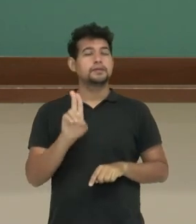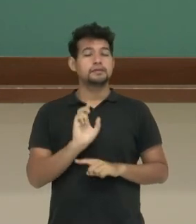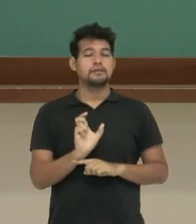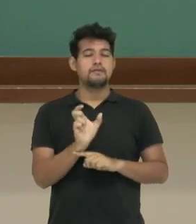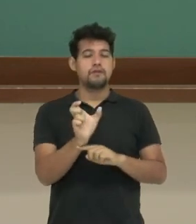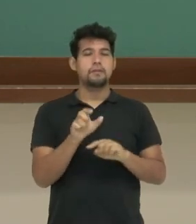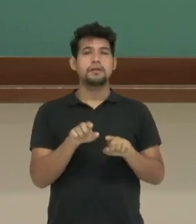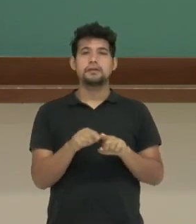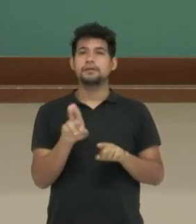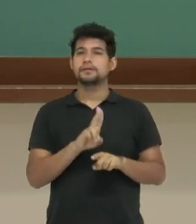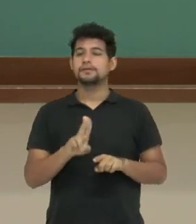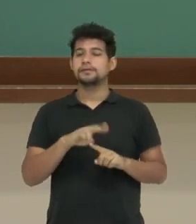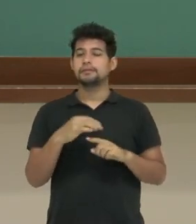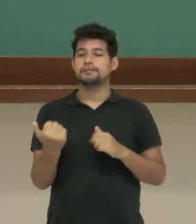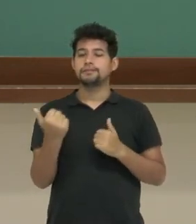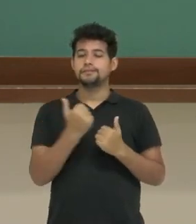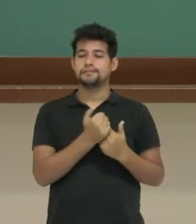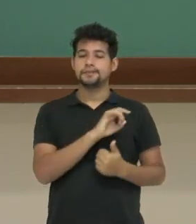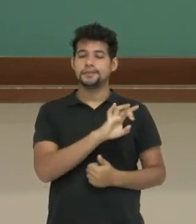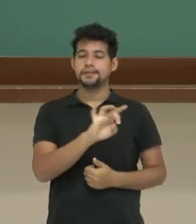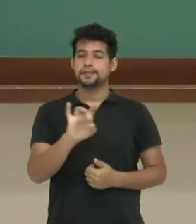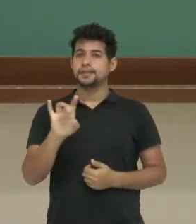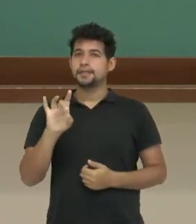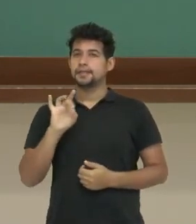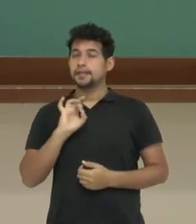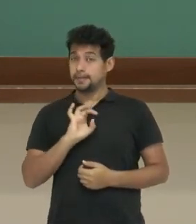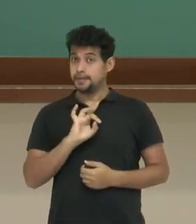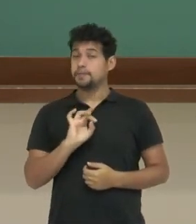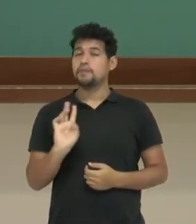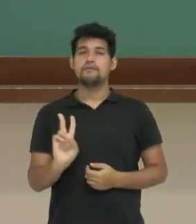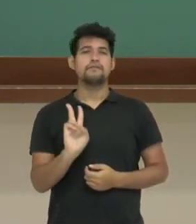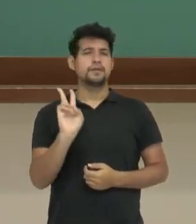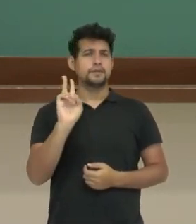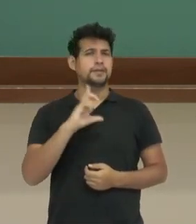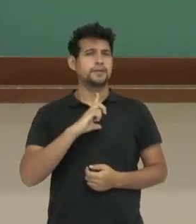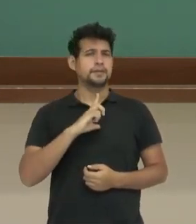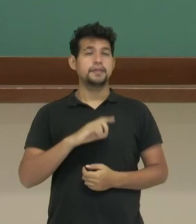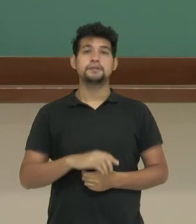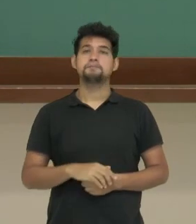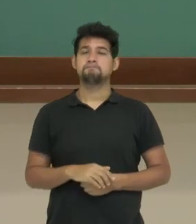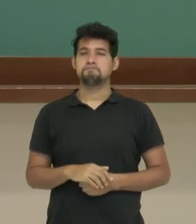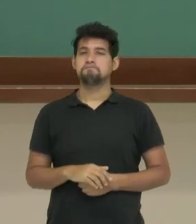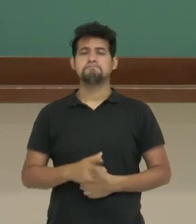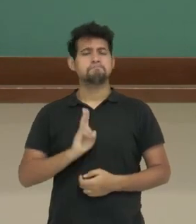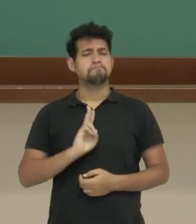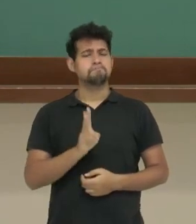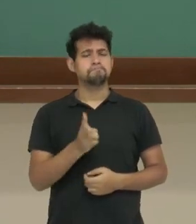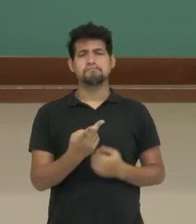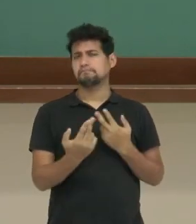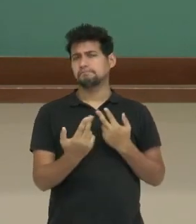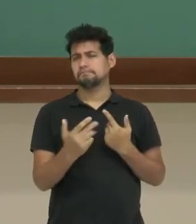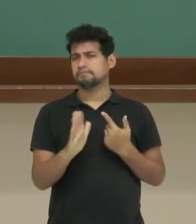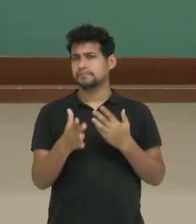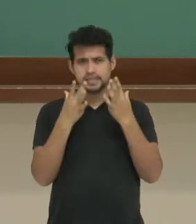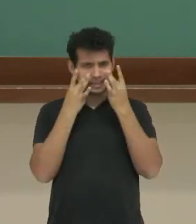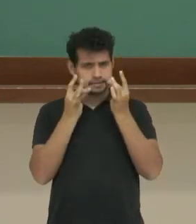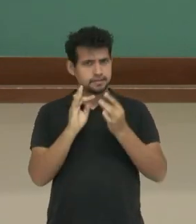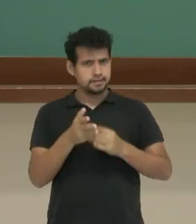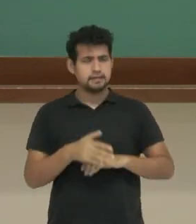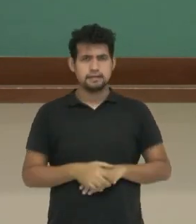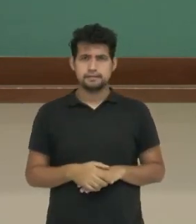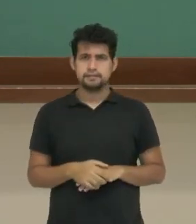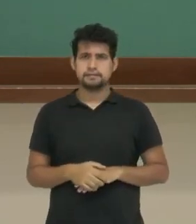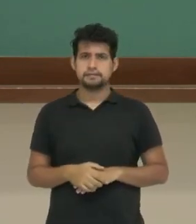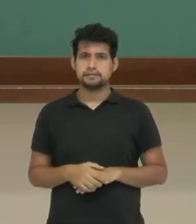e trocamos cada um pelo seu respectivo valor, ok? É sempre a mesma coisa, prestou atenção? É sempre a mesma